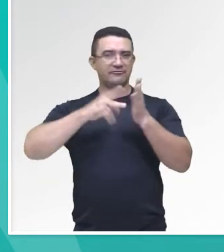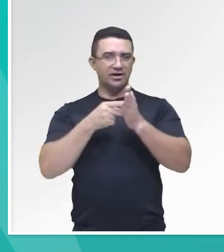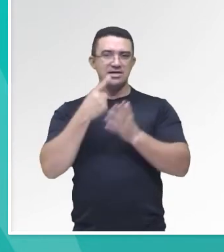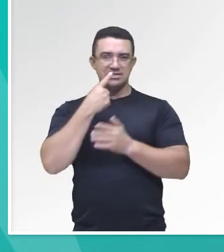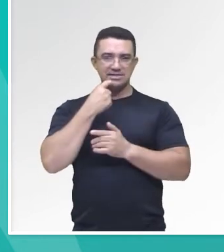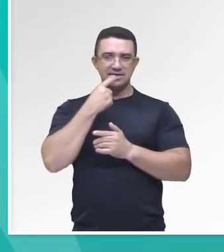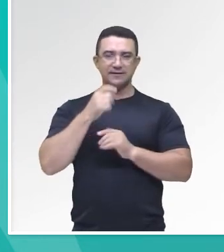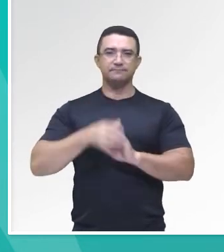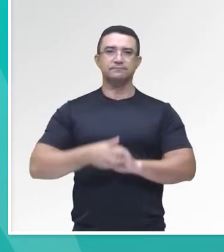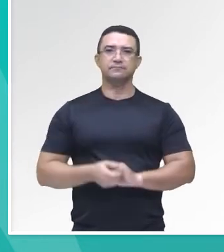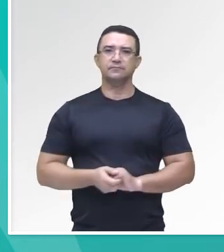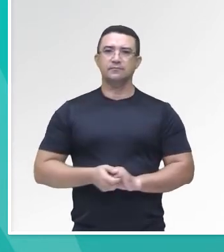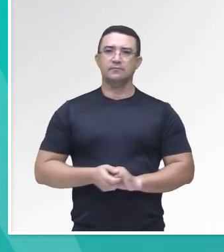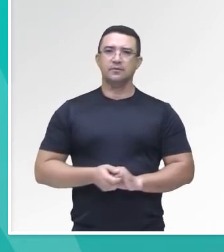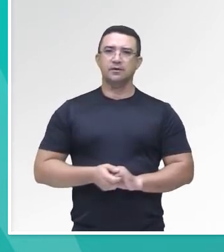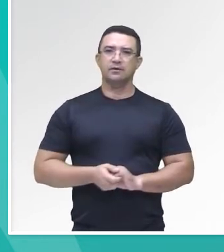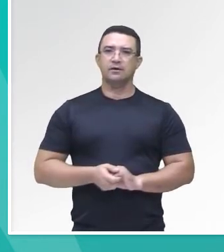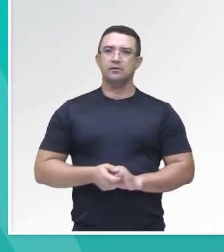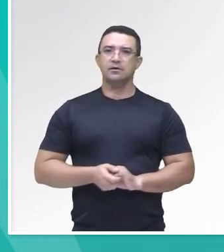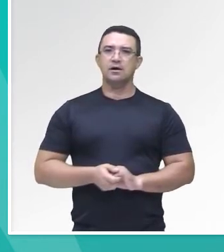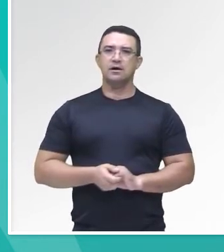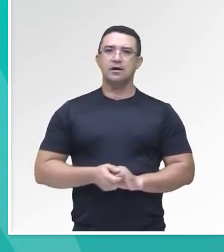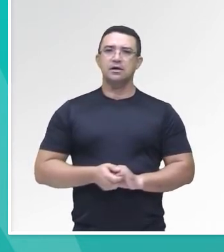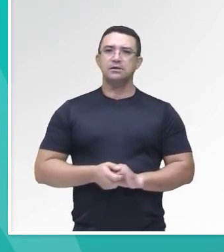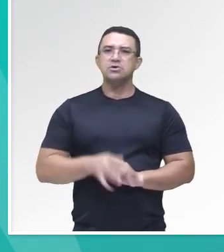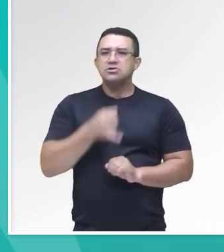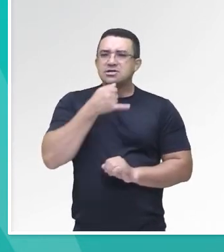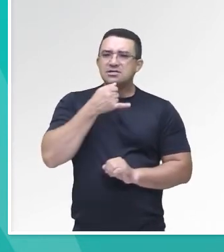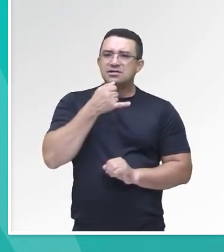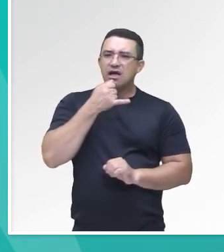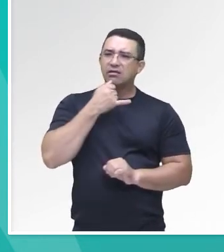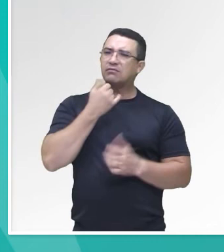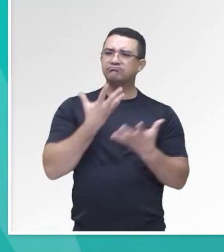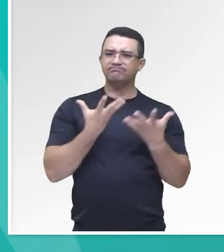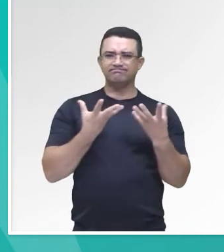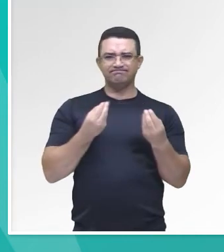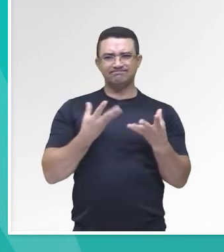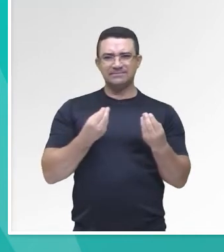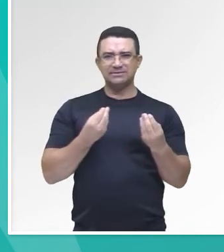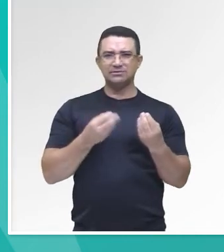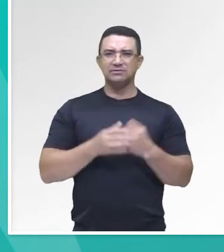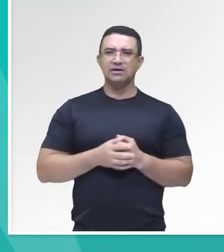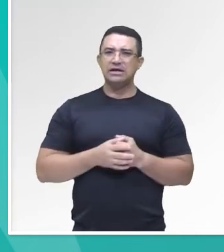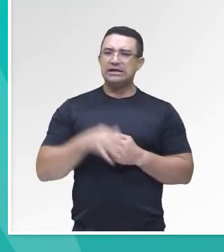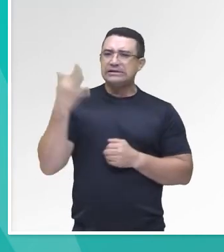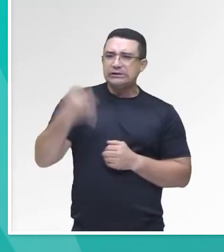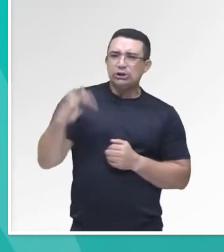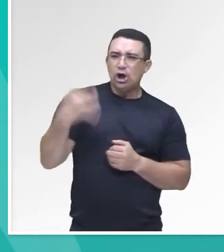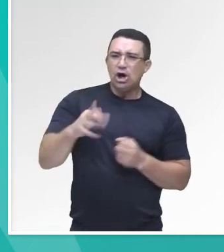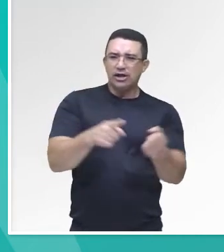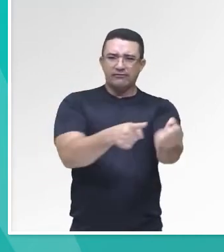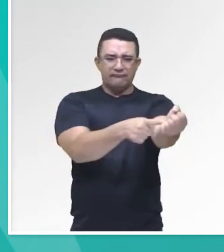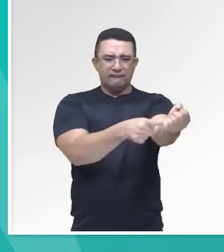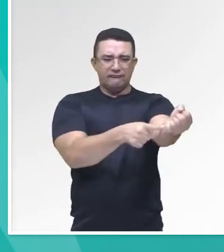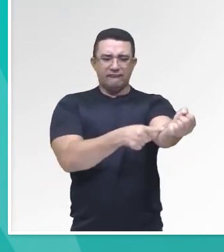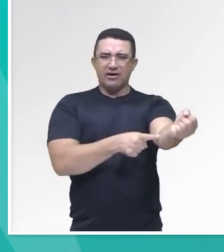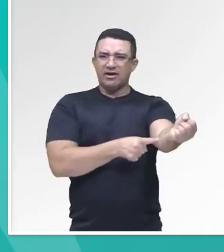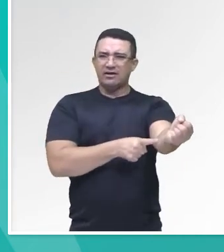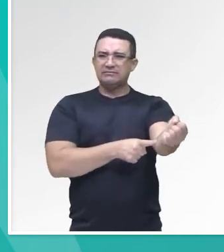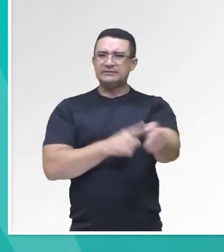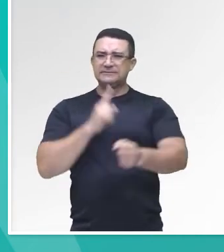tristeza esparsa, remorso vão, dói-me nas veias, ó, amargo e